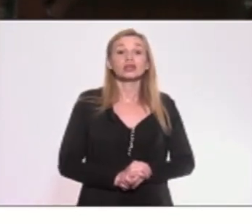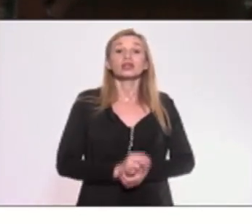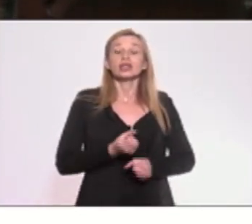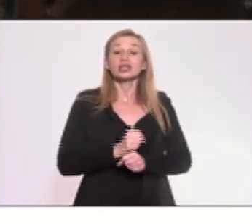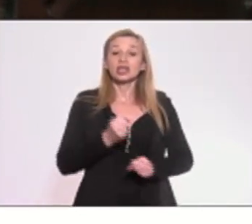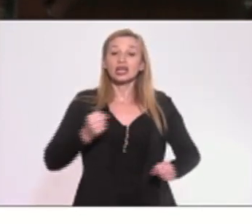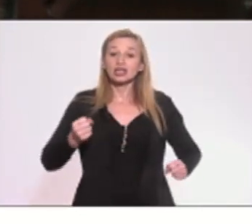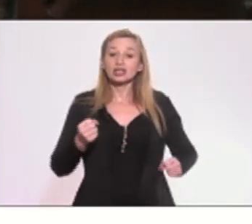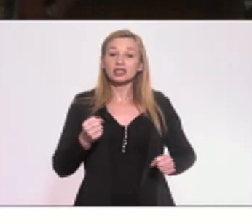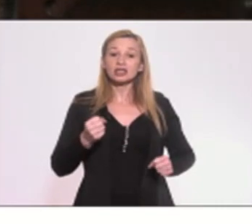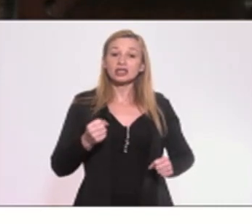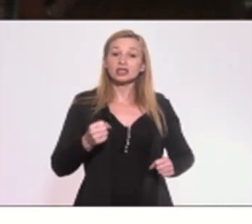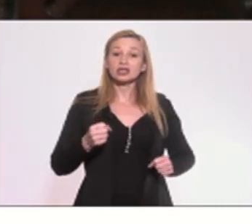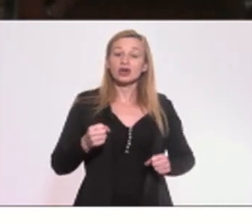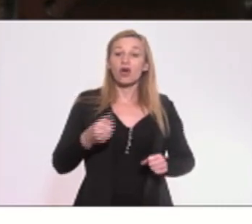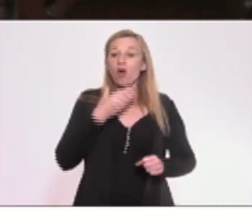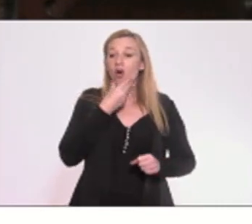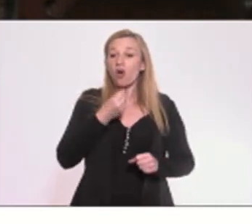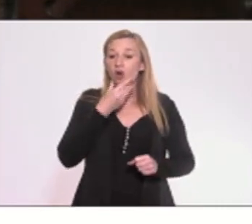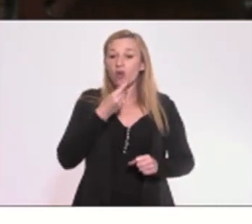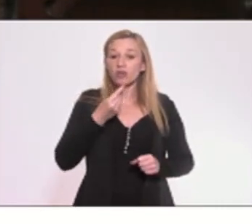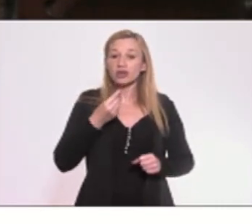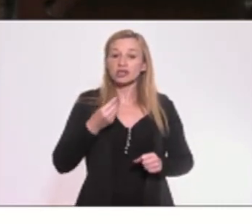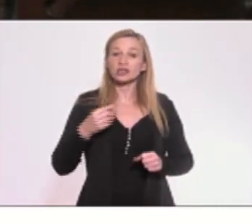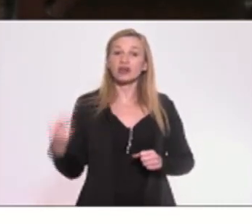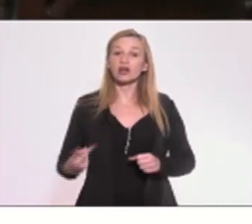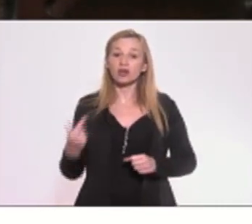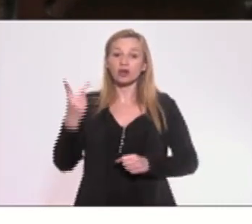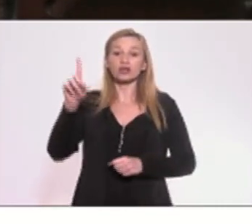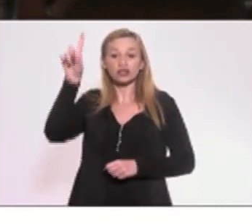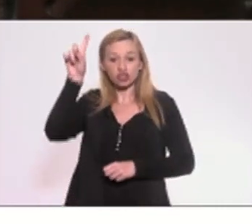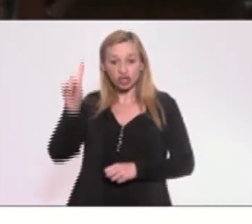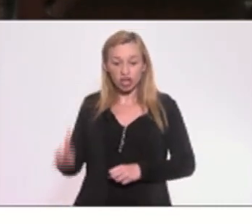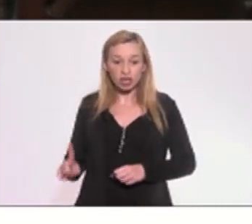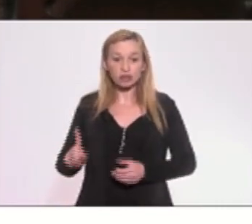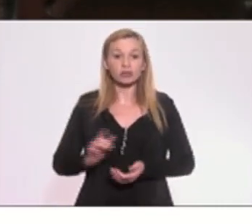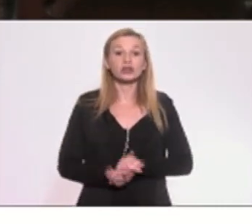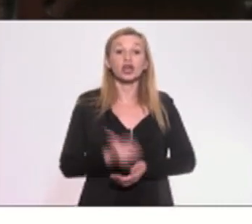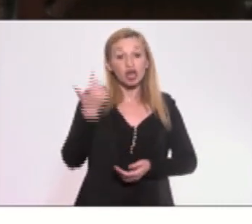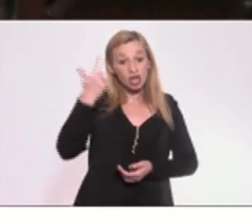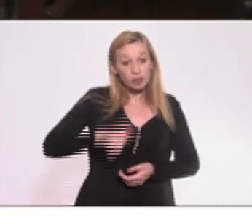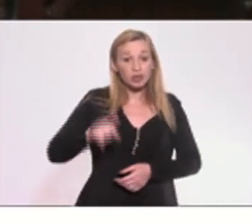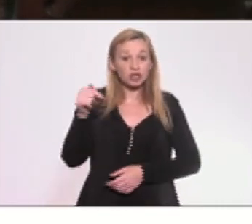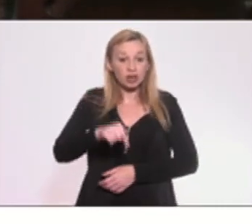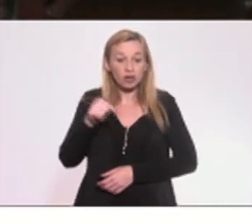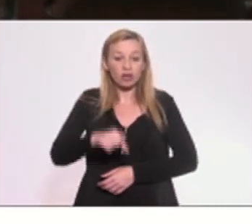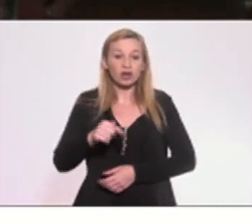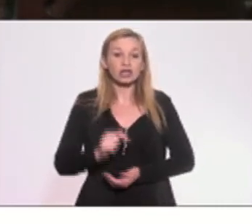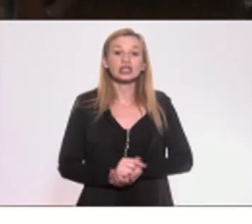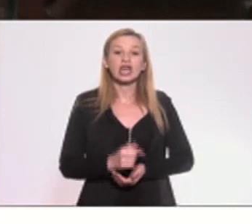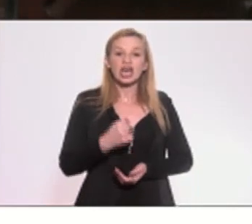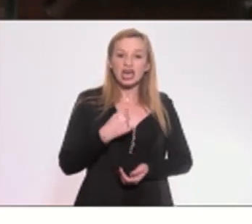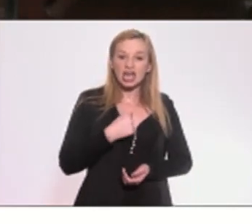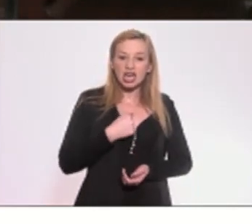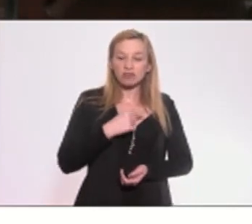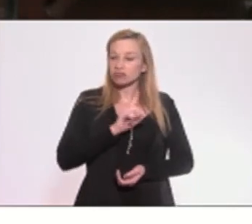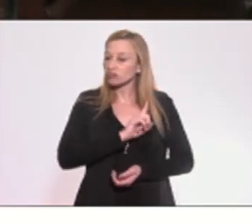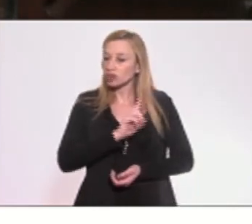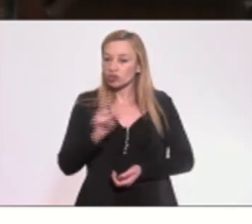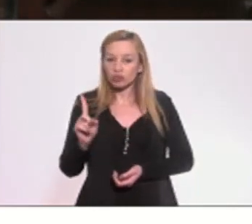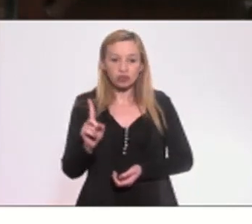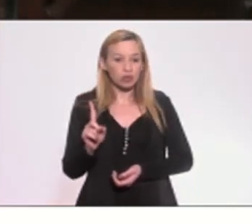direito e constituintes do mundo que assim lá o colocaram. Agora, repito, não vou